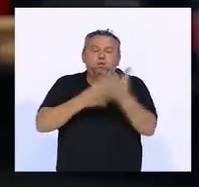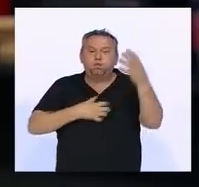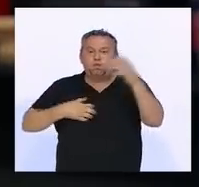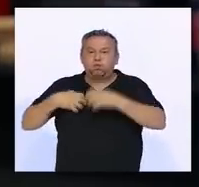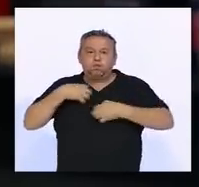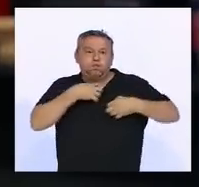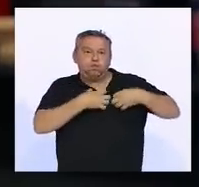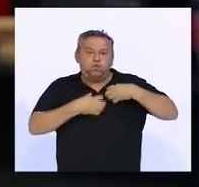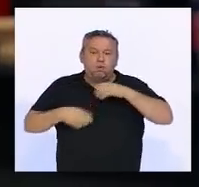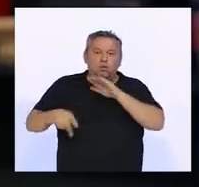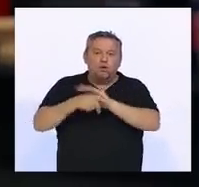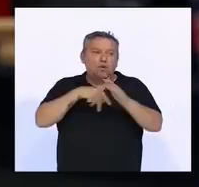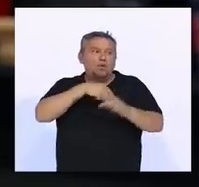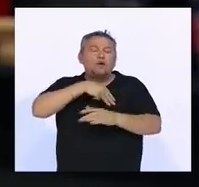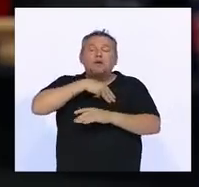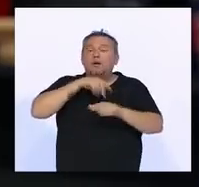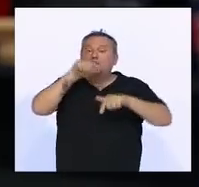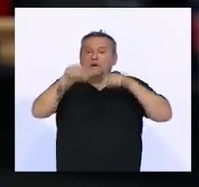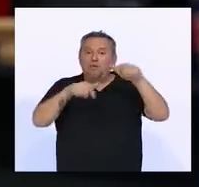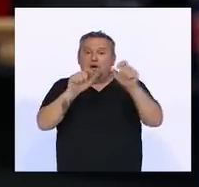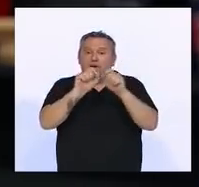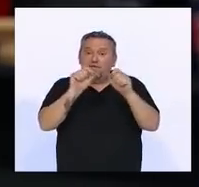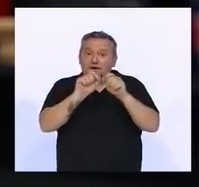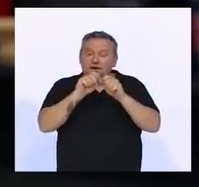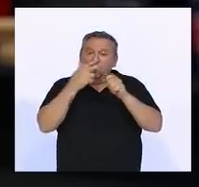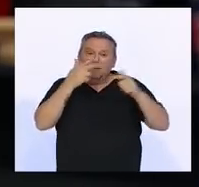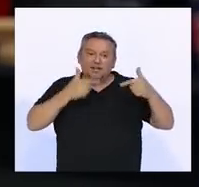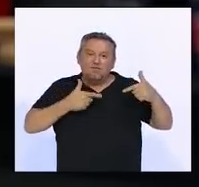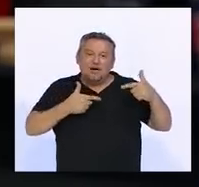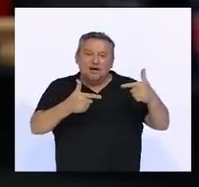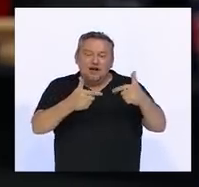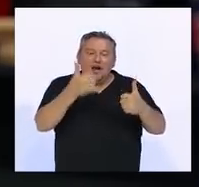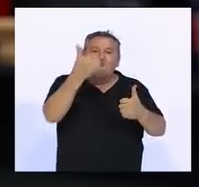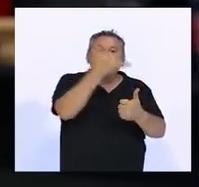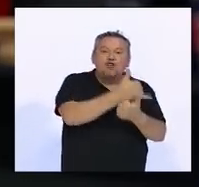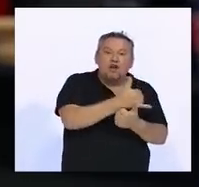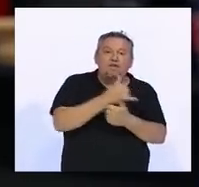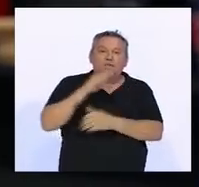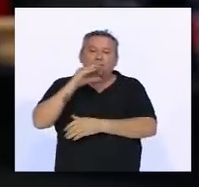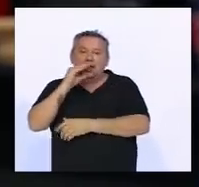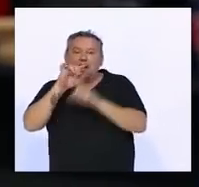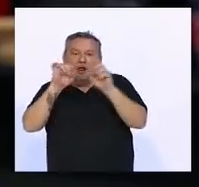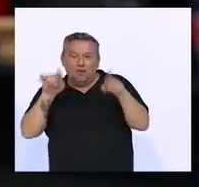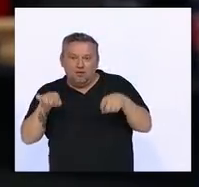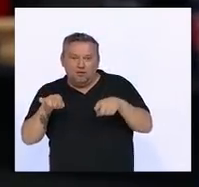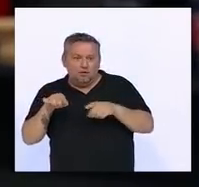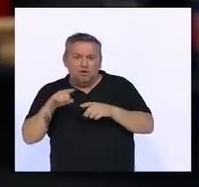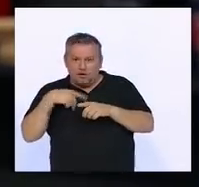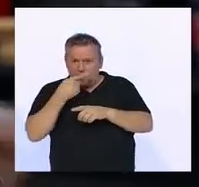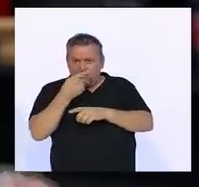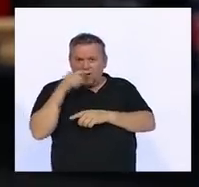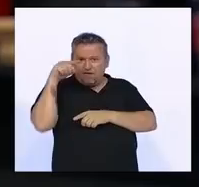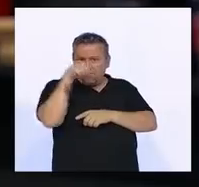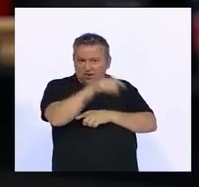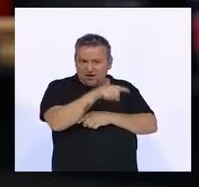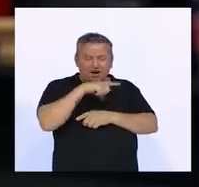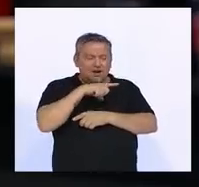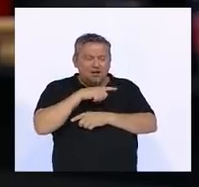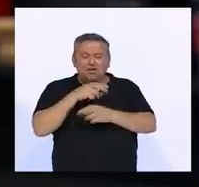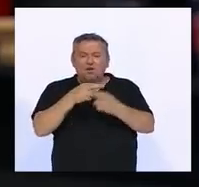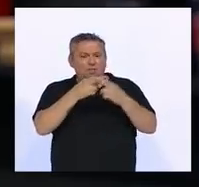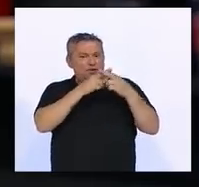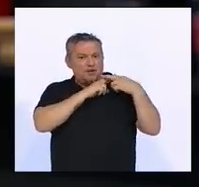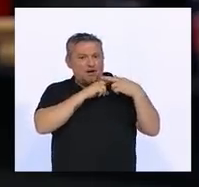Público do Trabalho em fazer uma guerra entre patrões e empregados. Então, eu disse, vocês são responsáveis por esse caldo de vingança que veio da